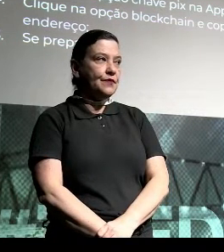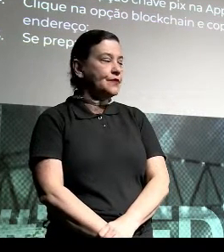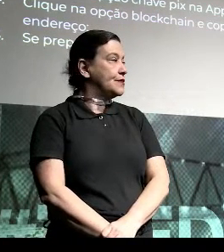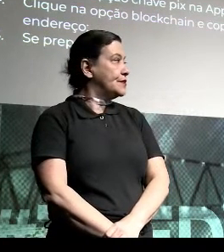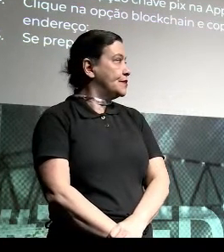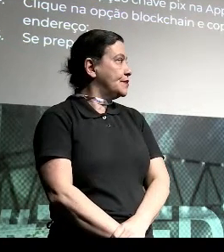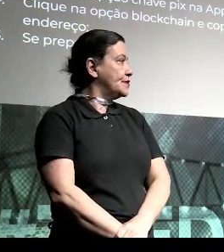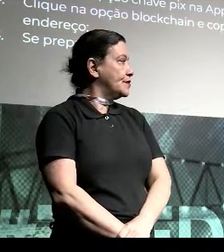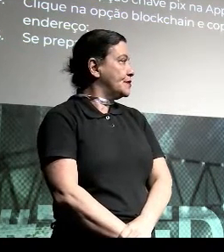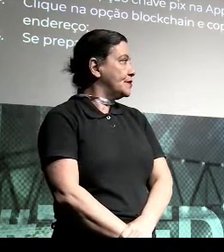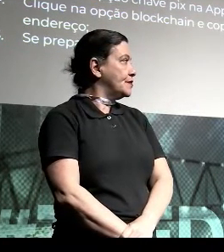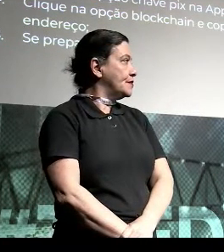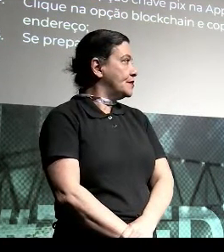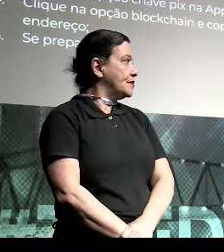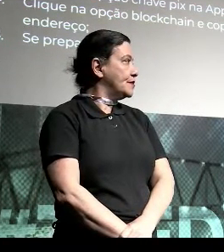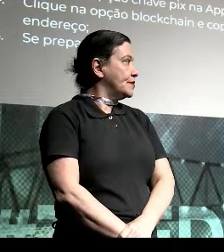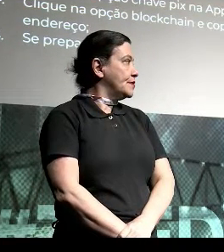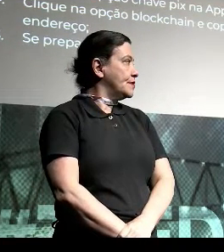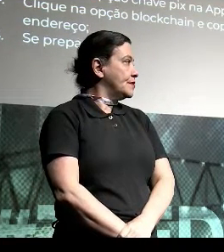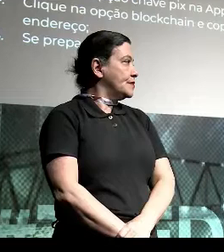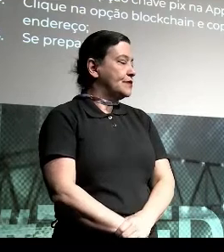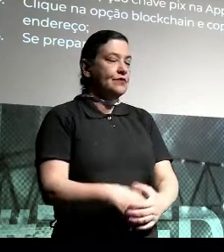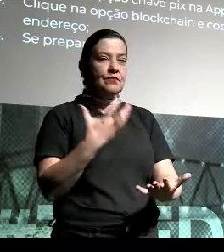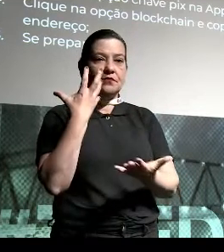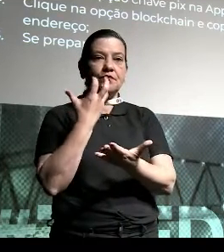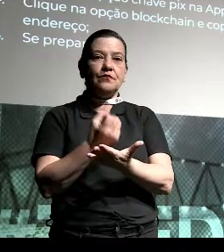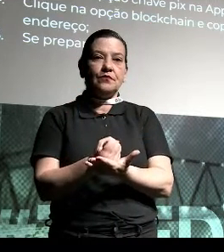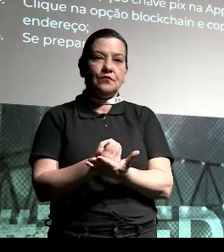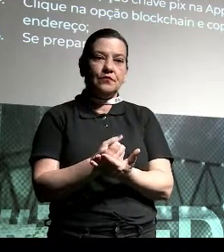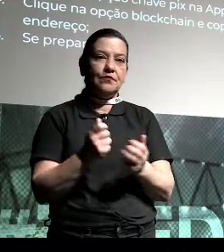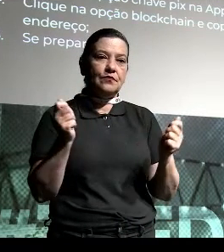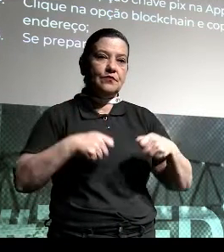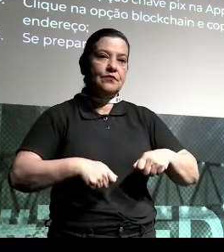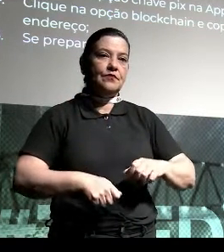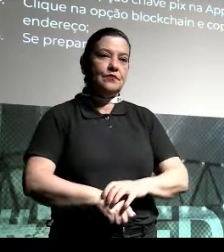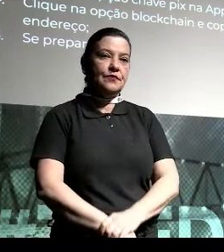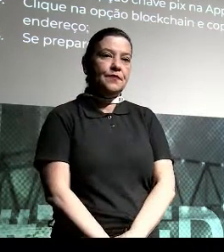Só colocar na Play Store Infinity Pay, consegue baixar rapidinho.